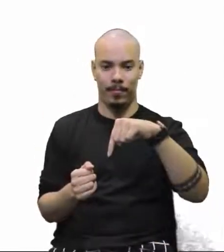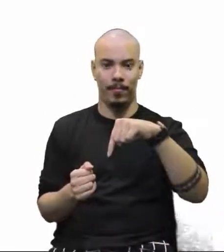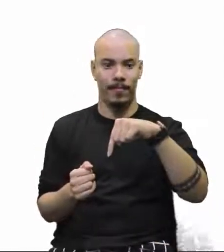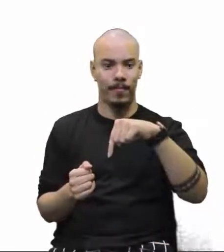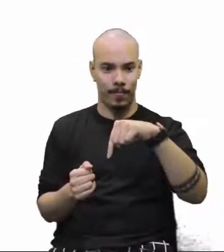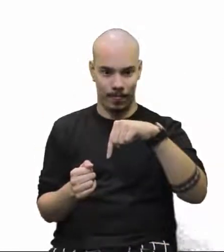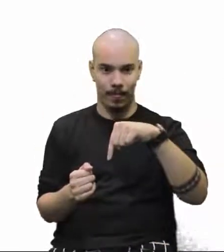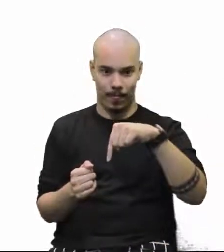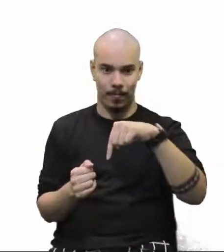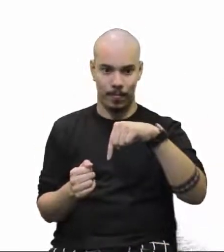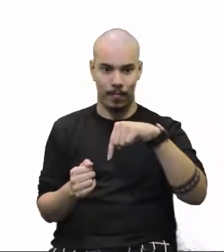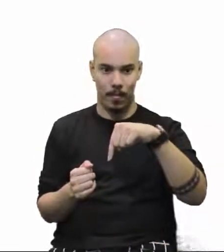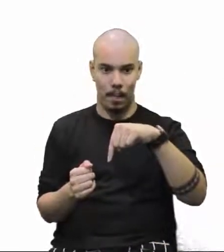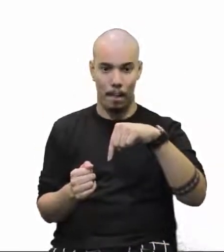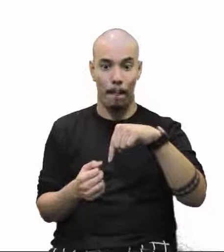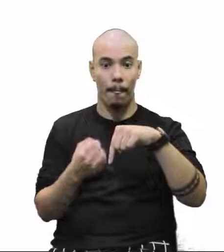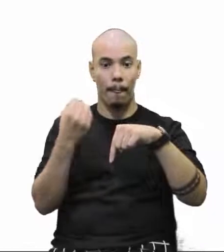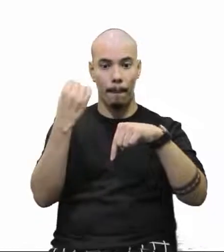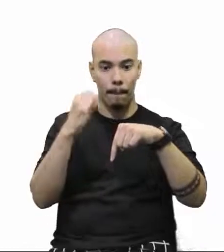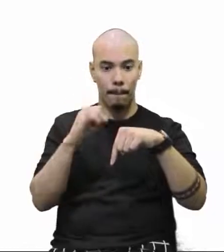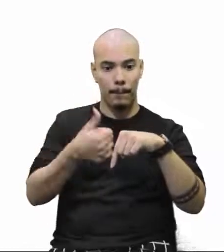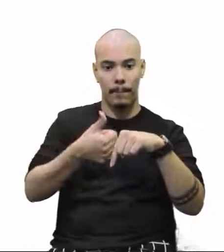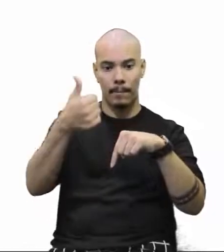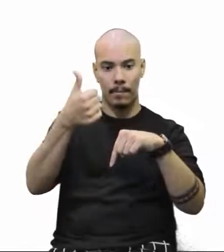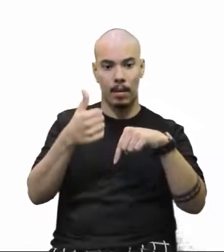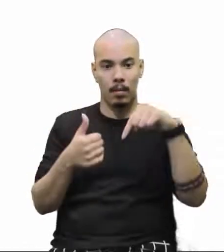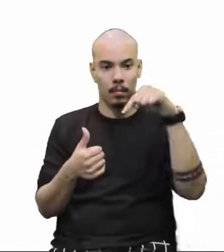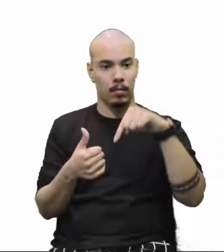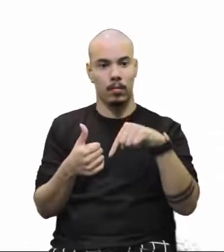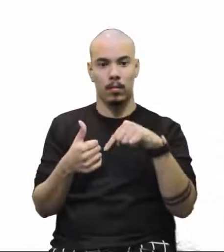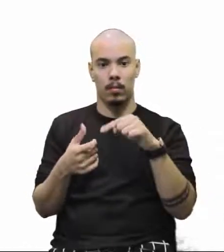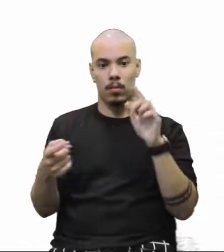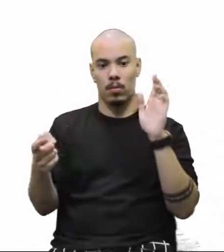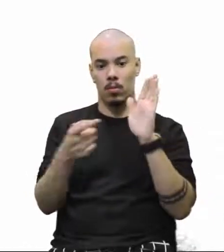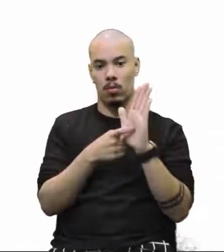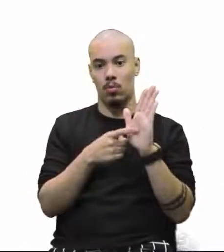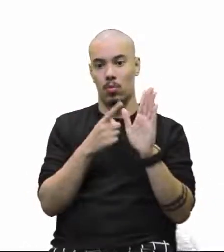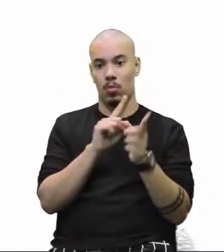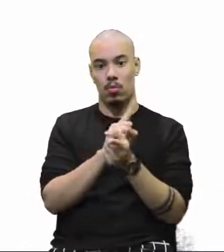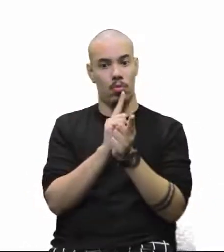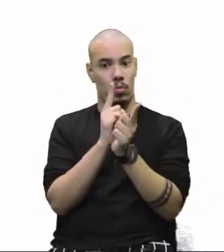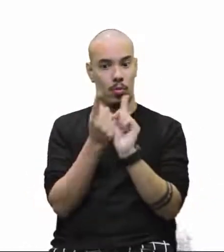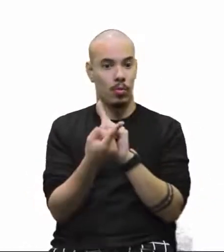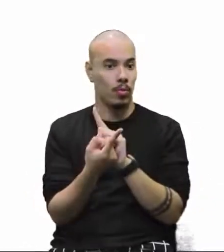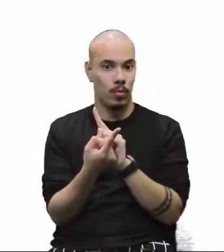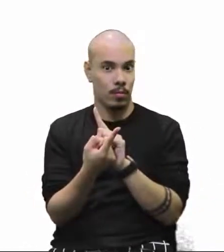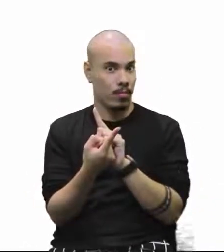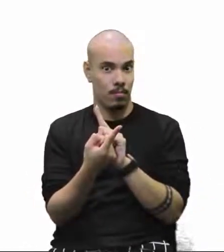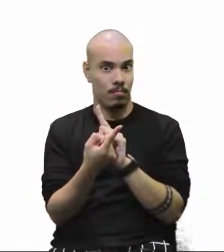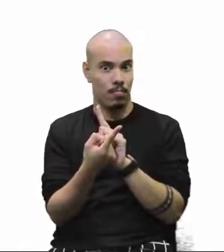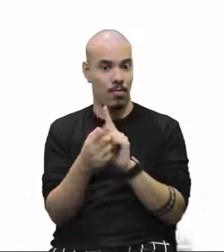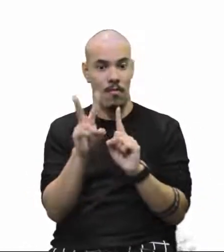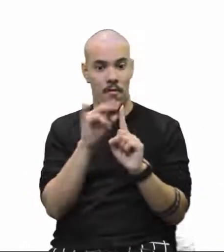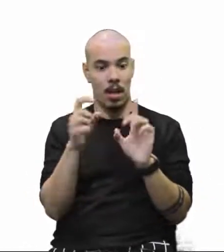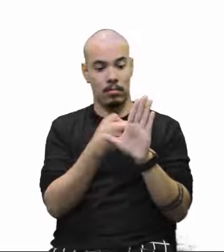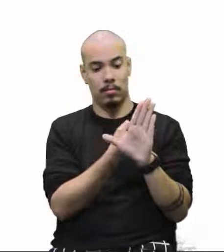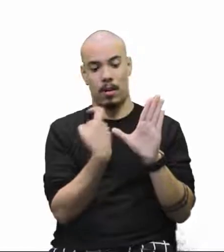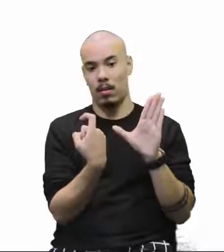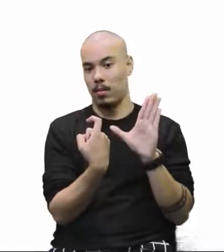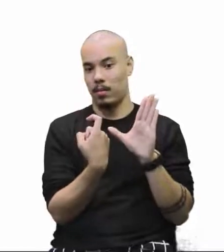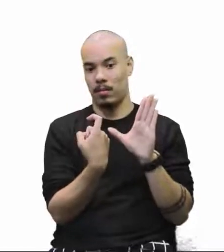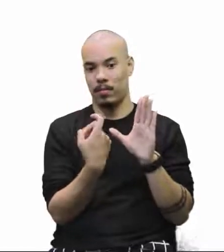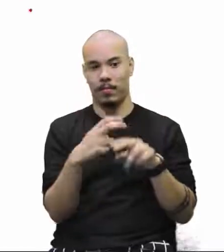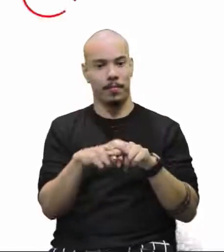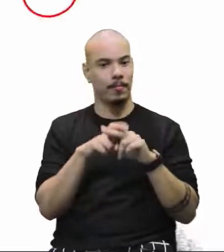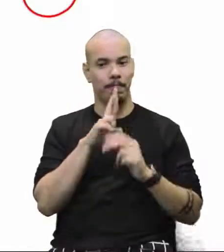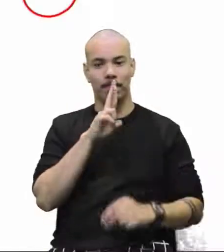baixo. E se o primeiro caso está entrando, o último caso que inverteu, Só inverter, sabe que é saindo, é. Então